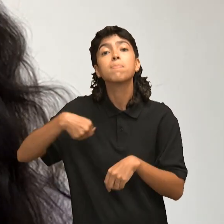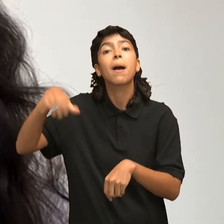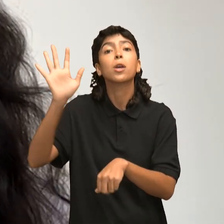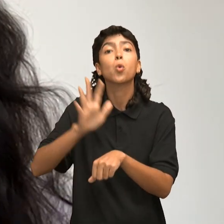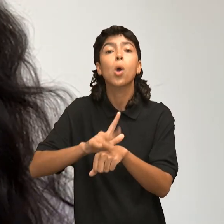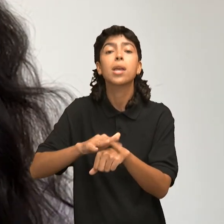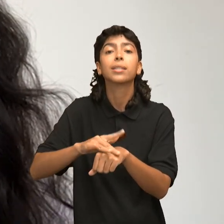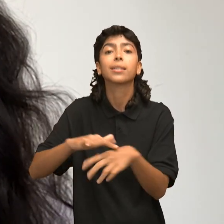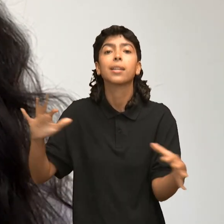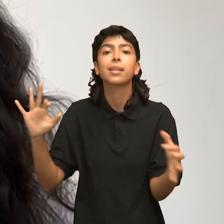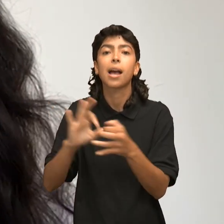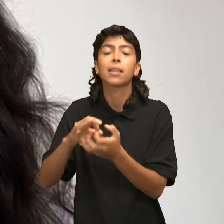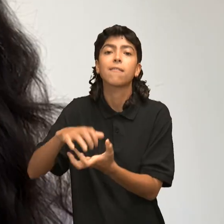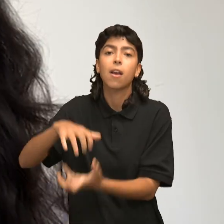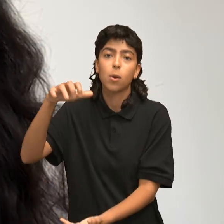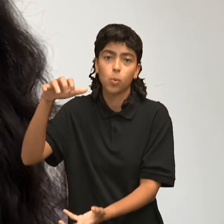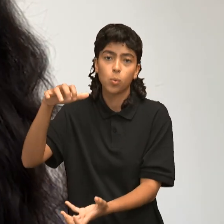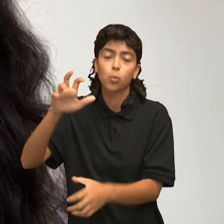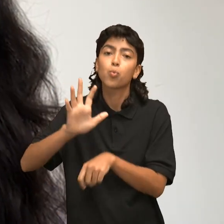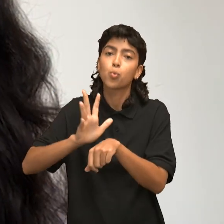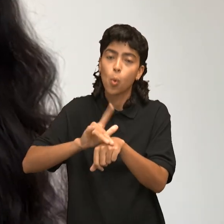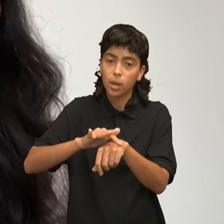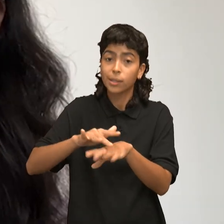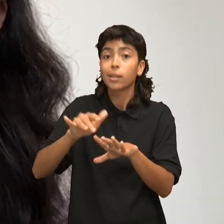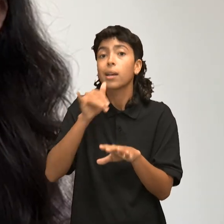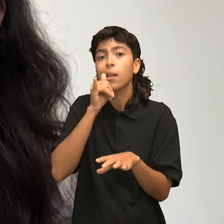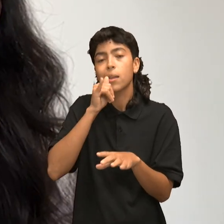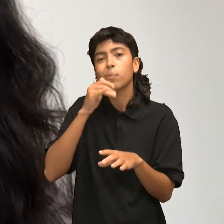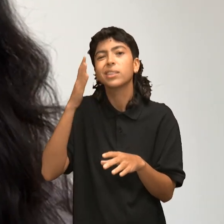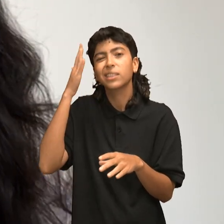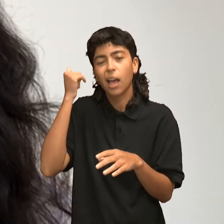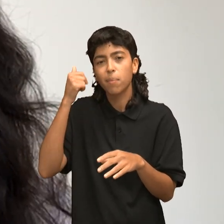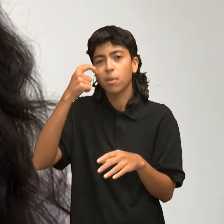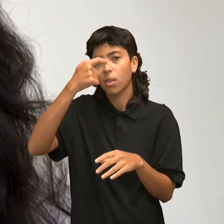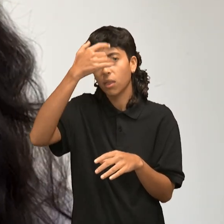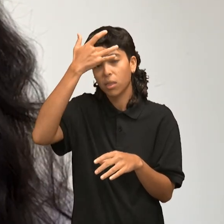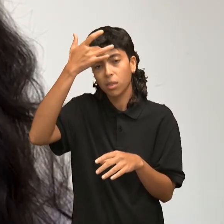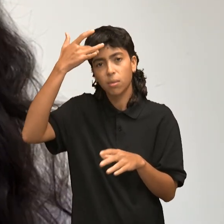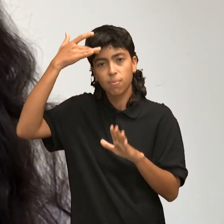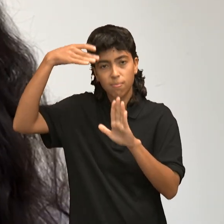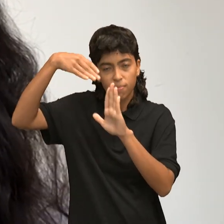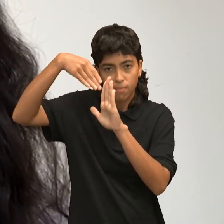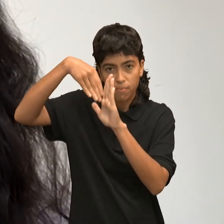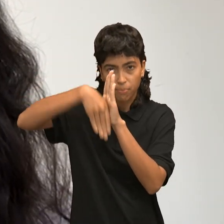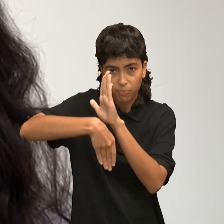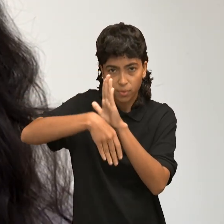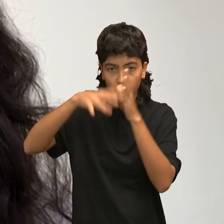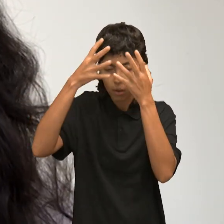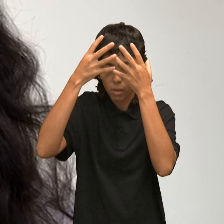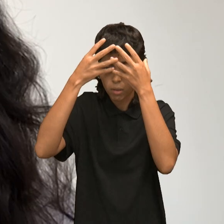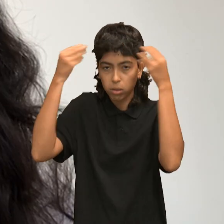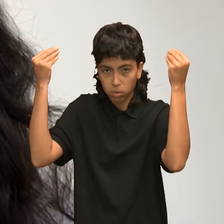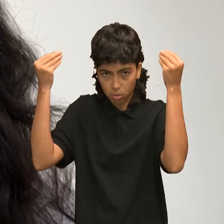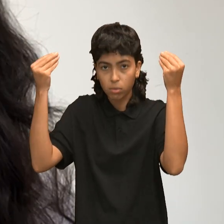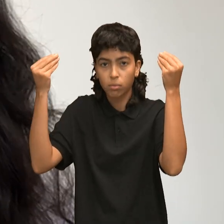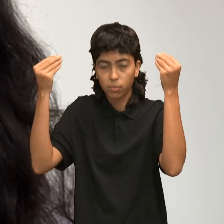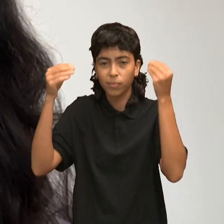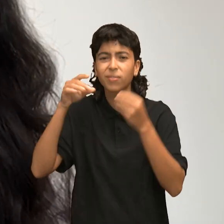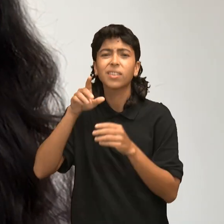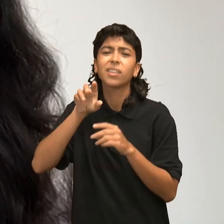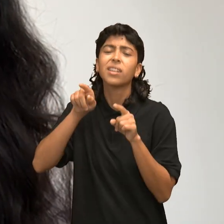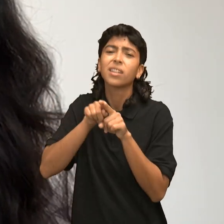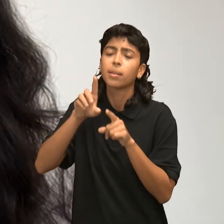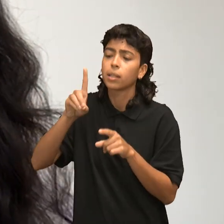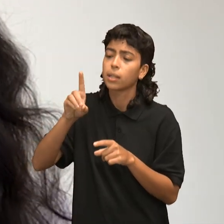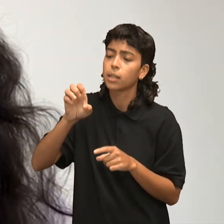ao envelhecimento. Uma delas é a demência. E as demências, elas, antes de